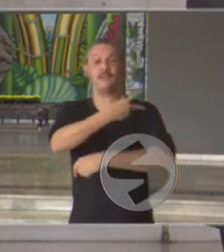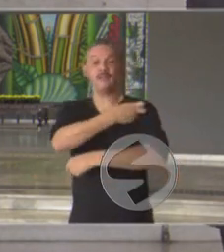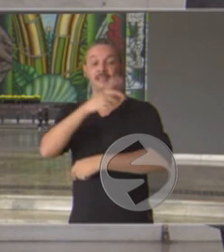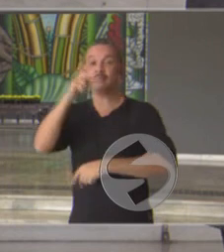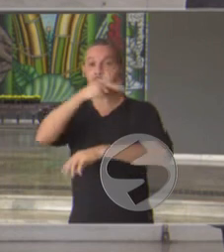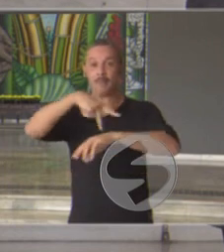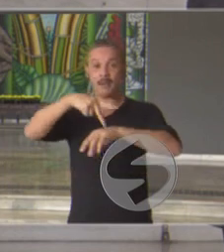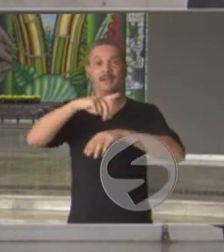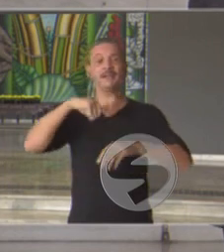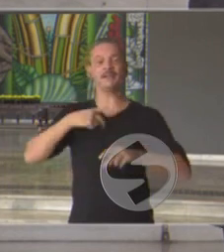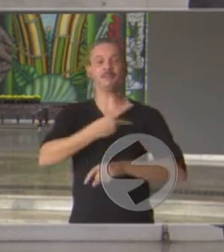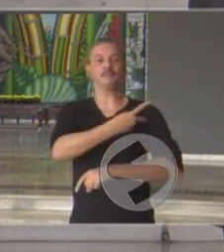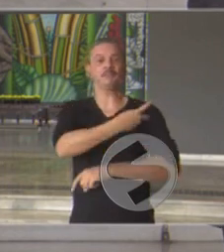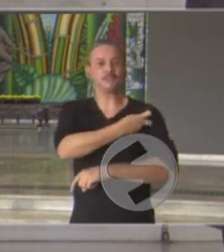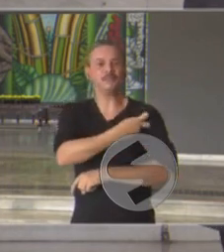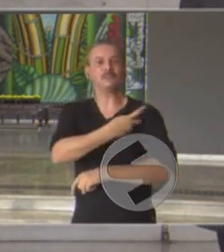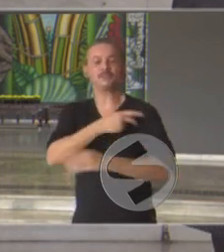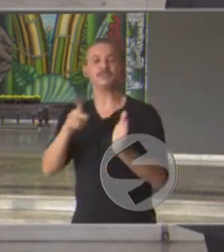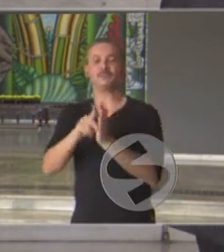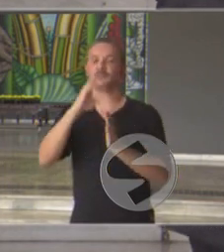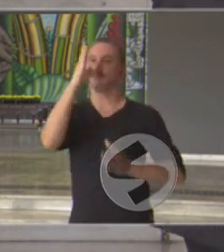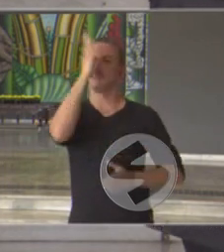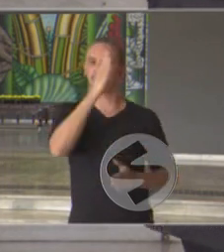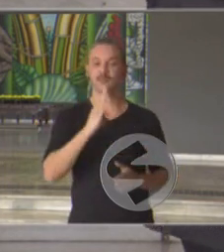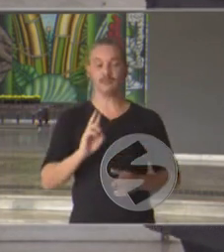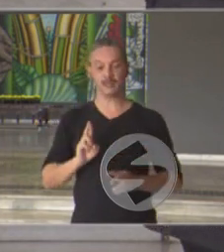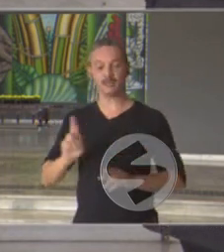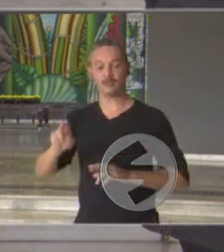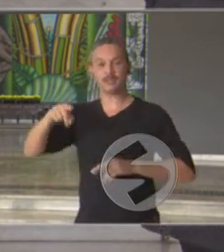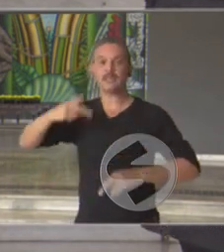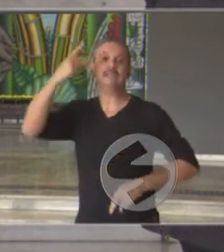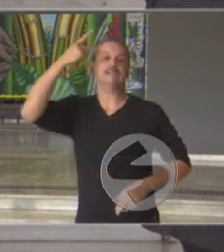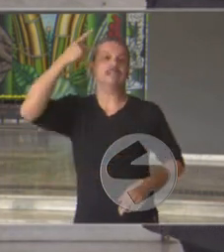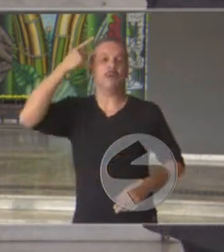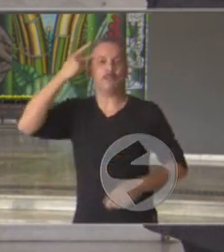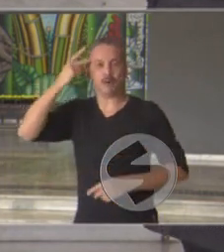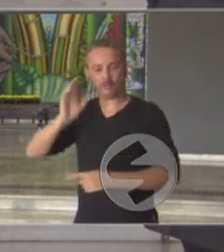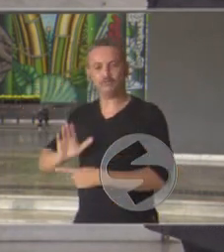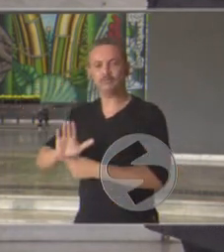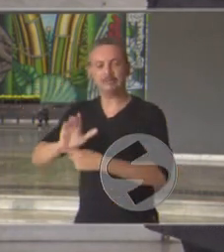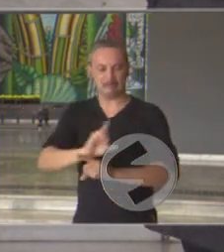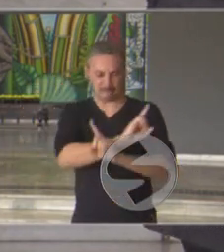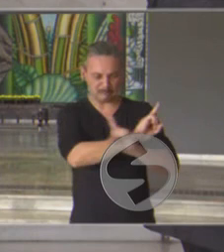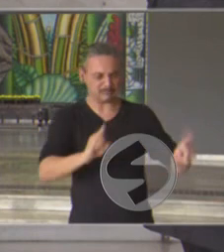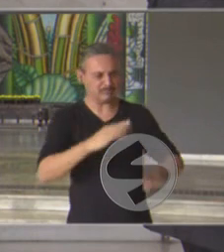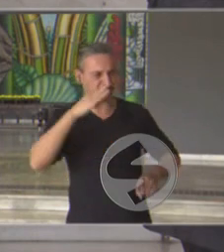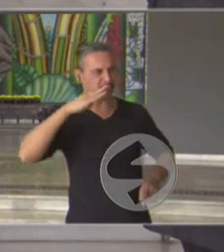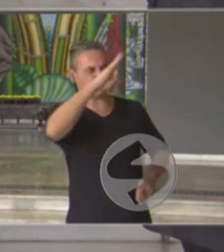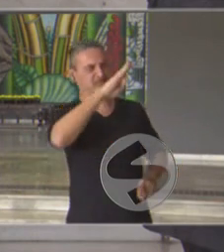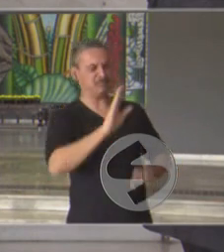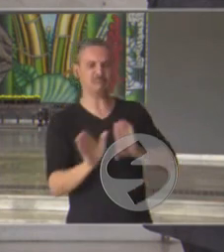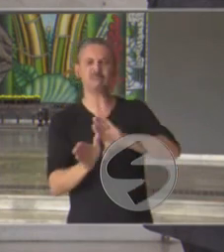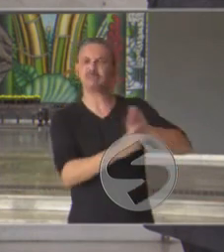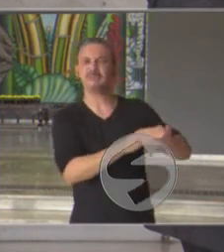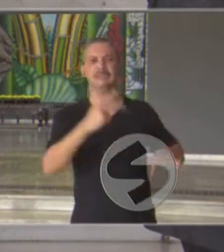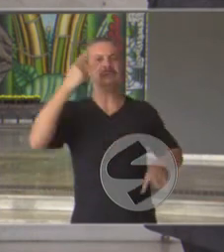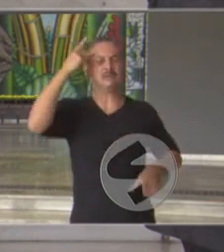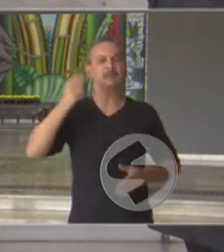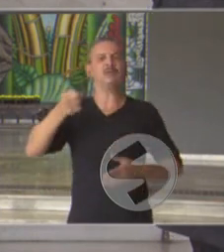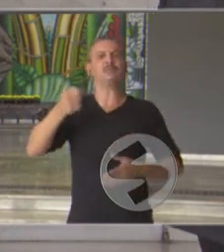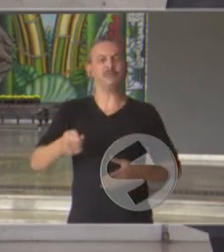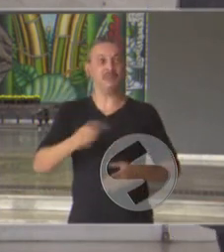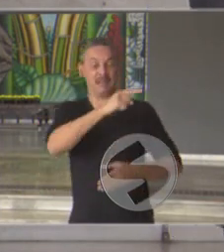para vacinar os brasileiros. É a resposta de São Paulo ao negacionismo do governo federal e à